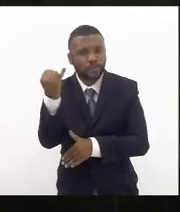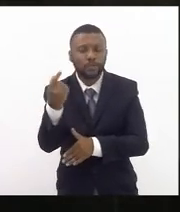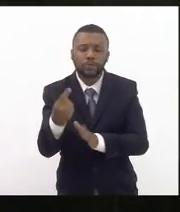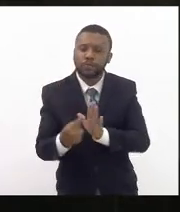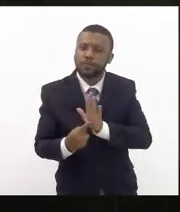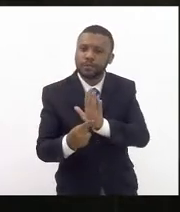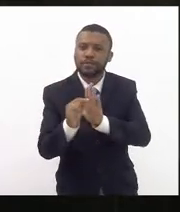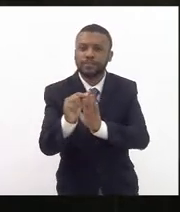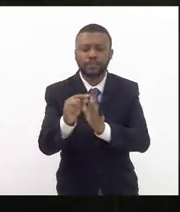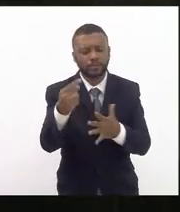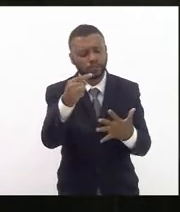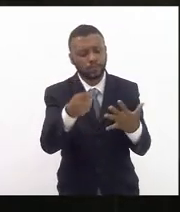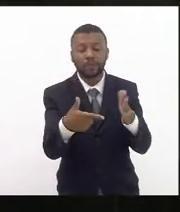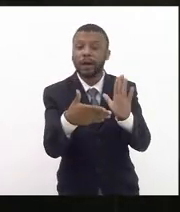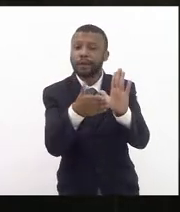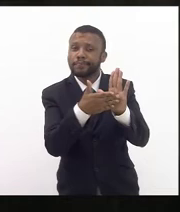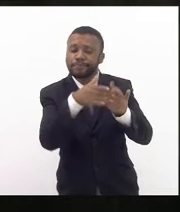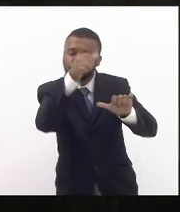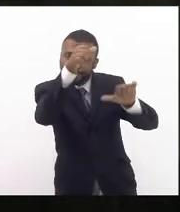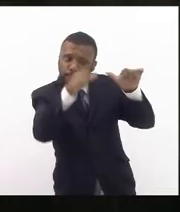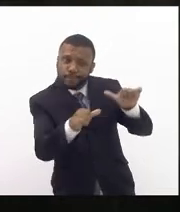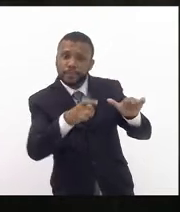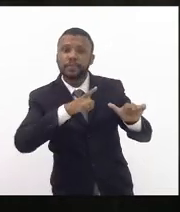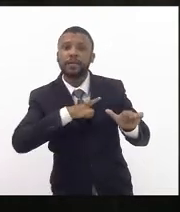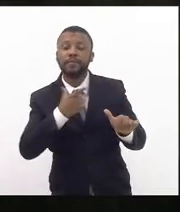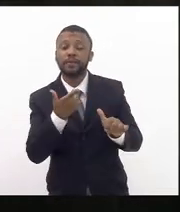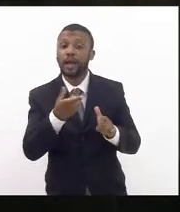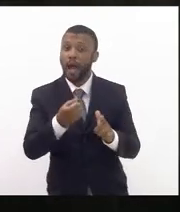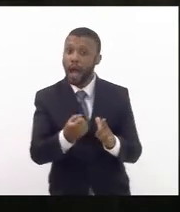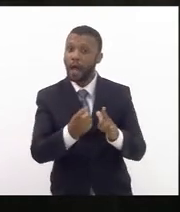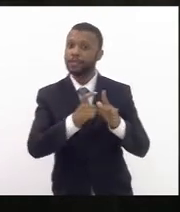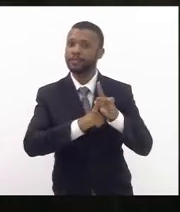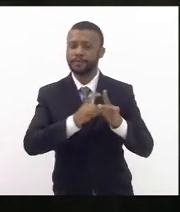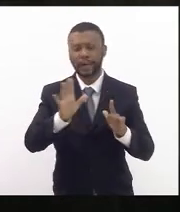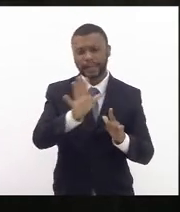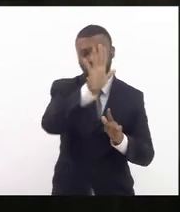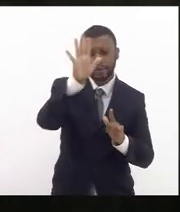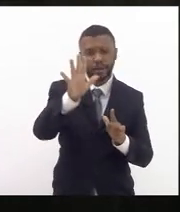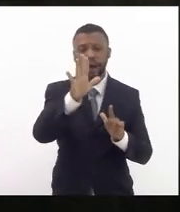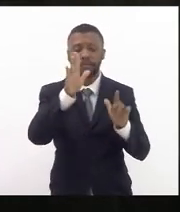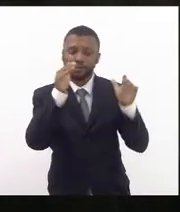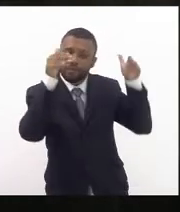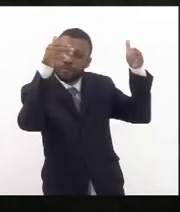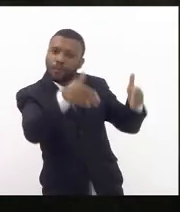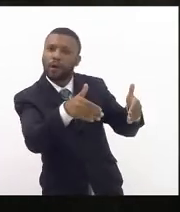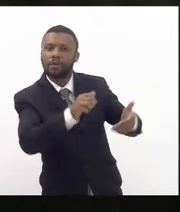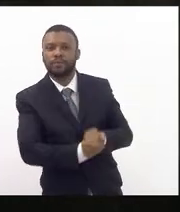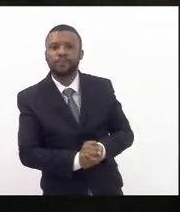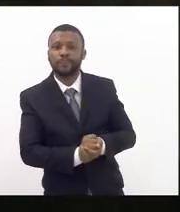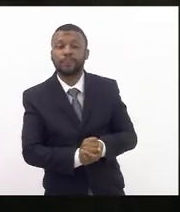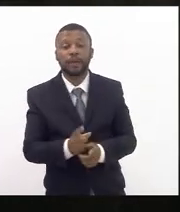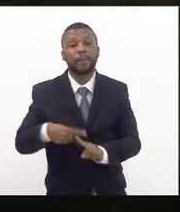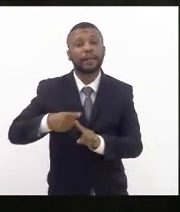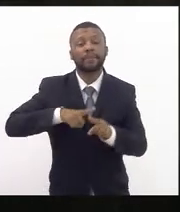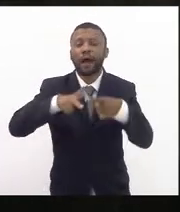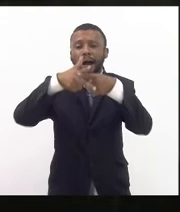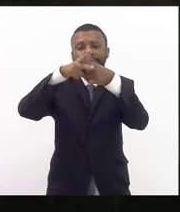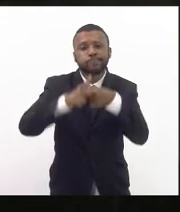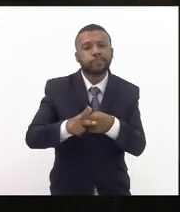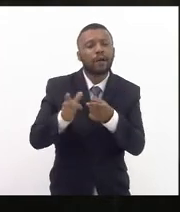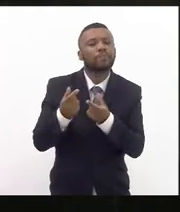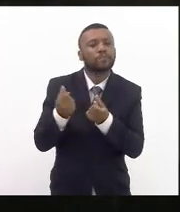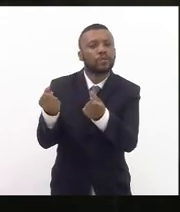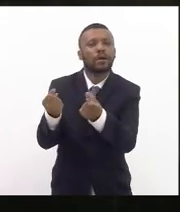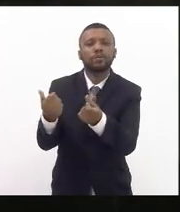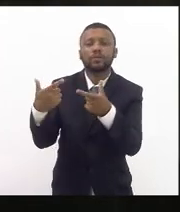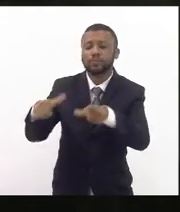dentre as medidas, houve a centralização da dívida nacional. além da garantia de correção monetária dos títulos.